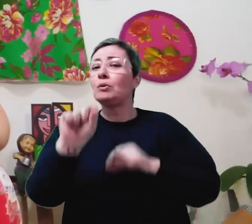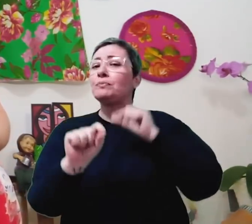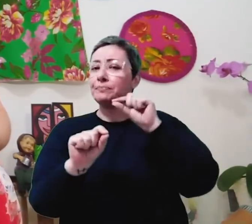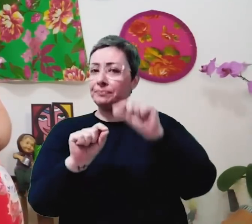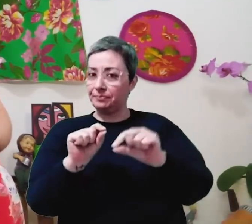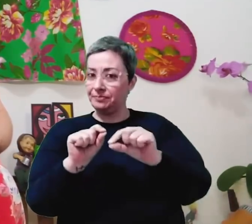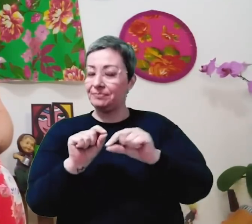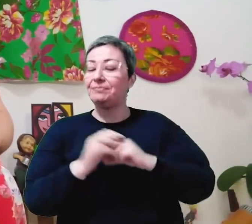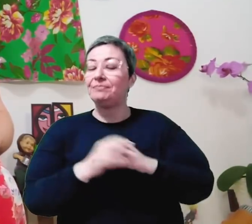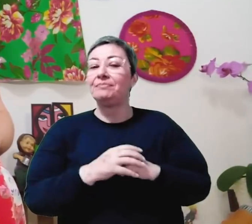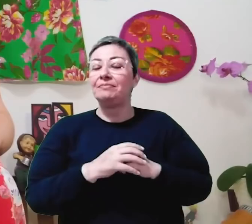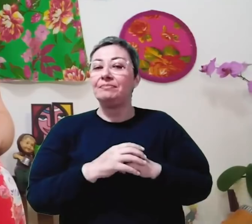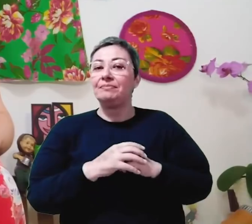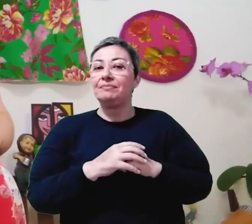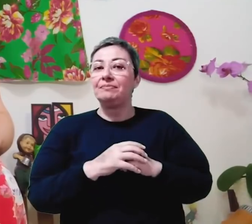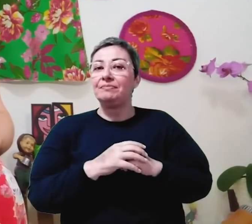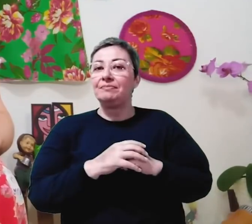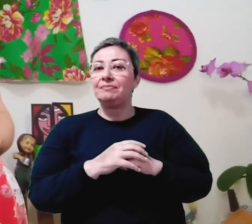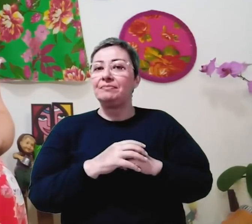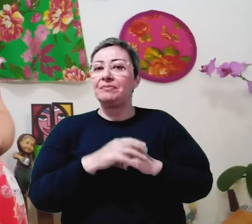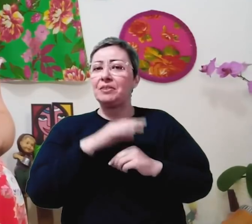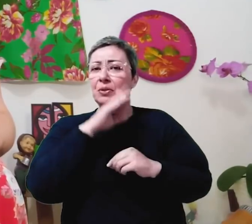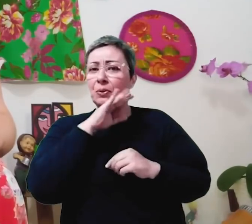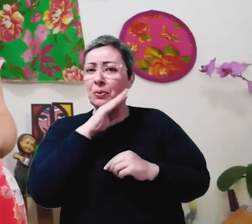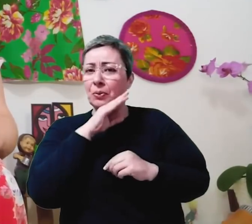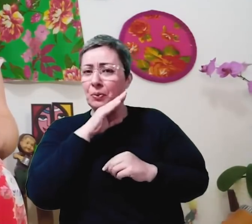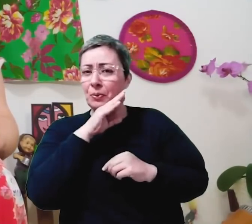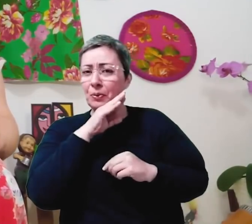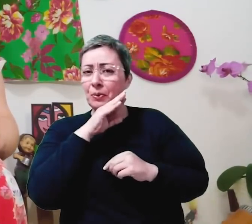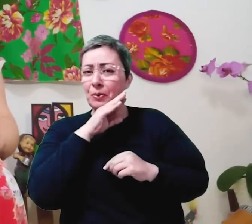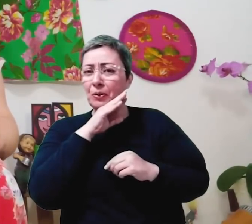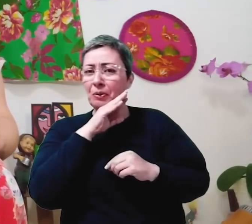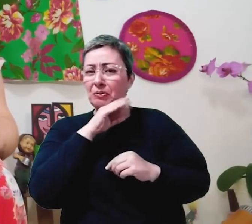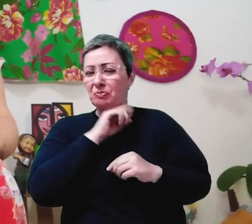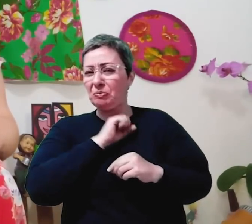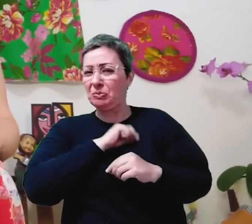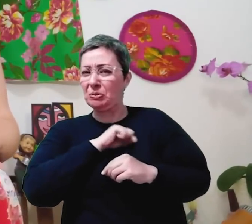Atenção! O que é? Desgraça,